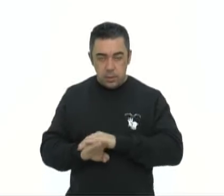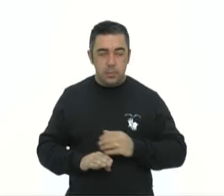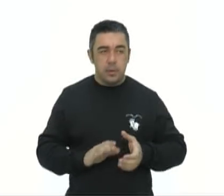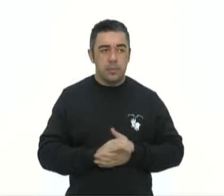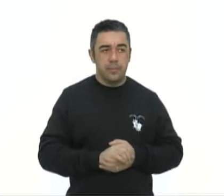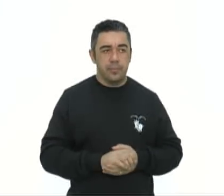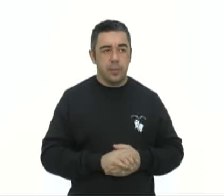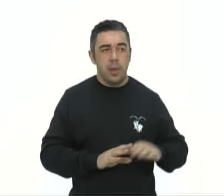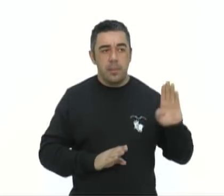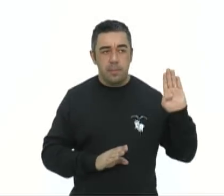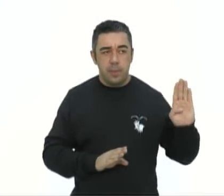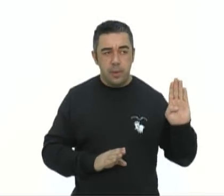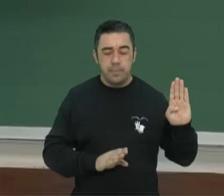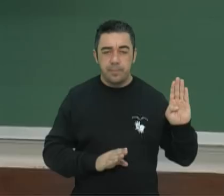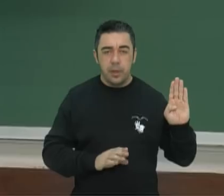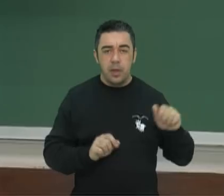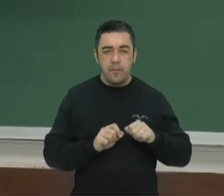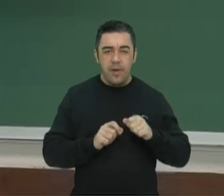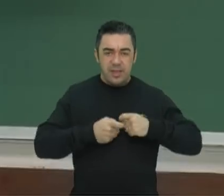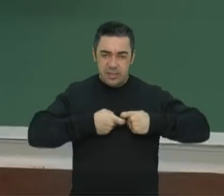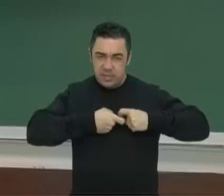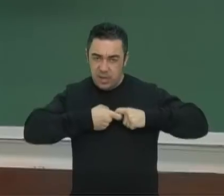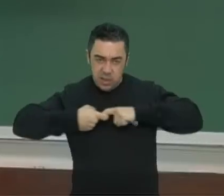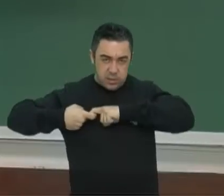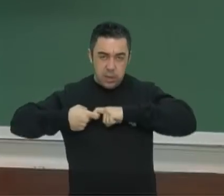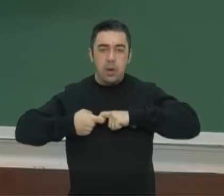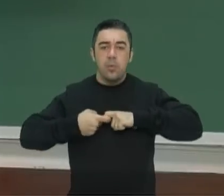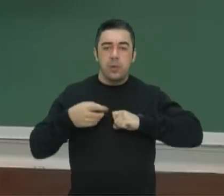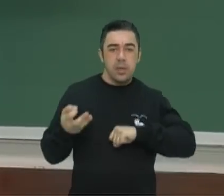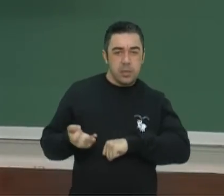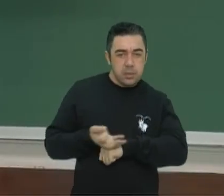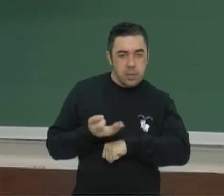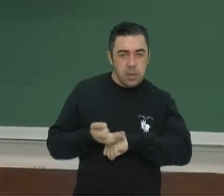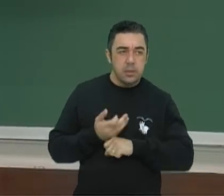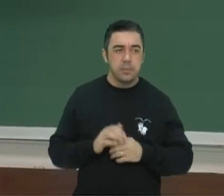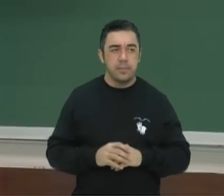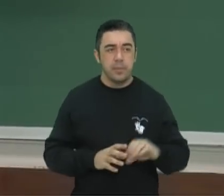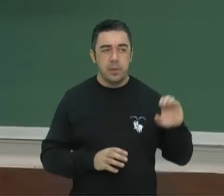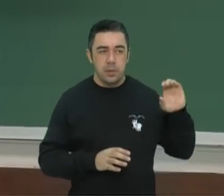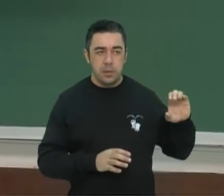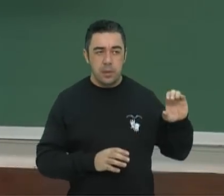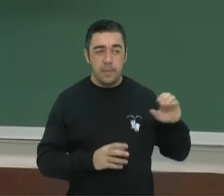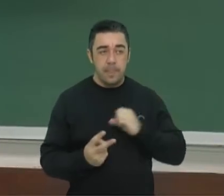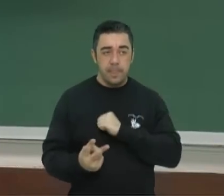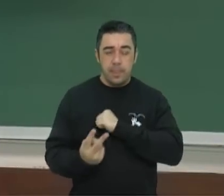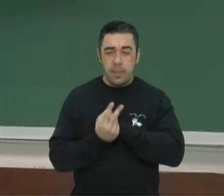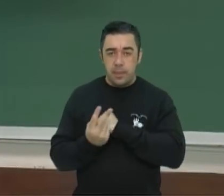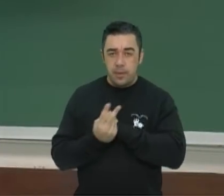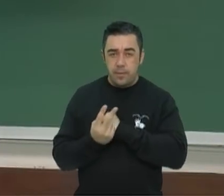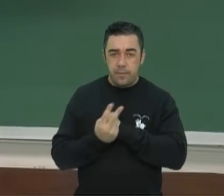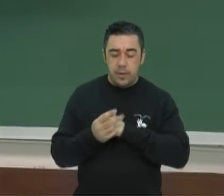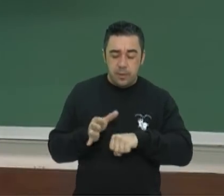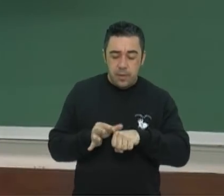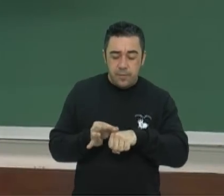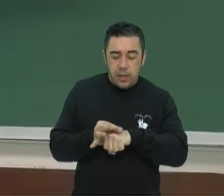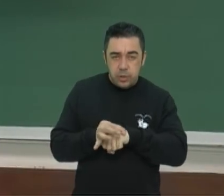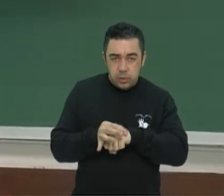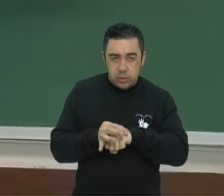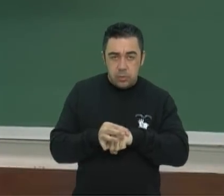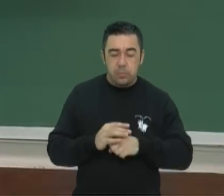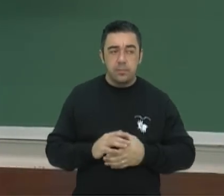armazenamento, letra B, tração e resistência, letra C, defesa e